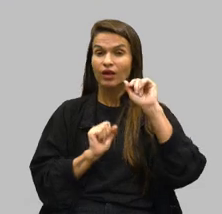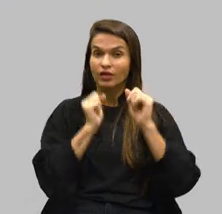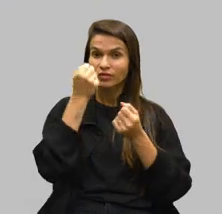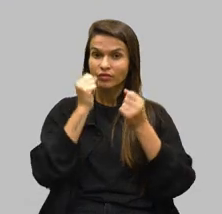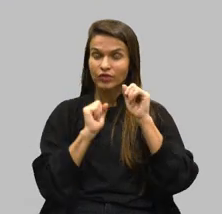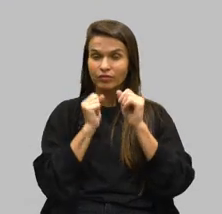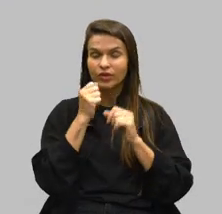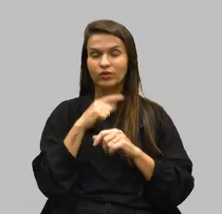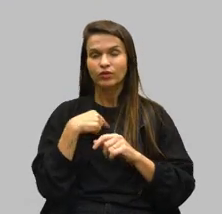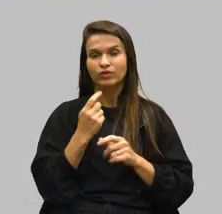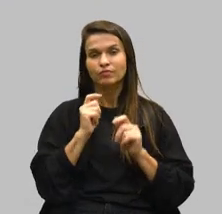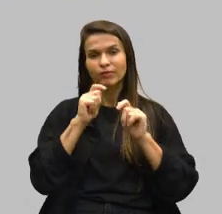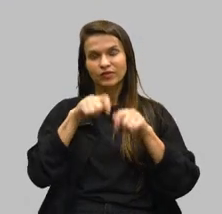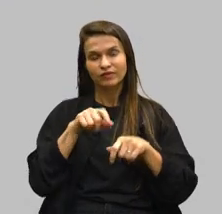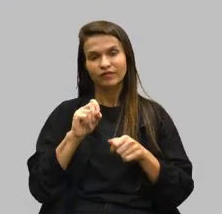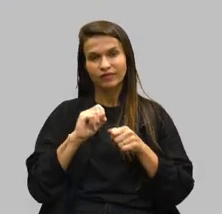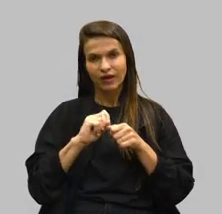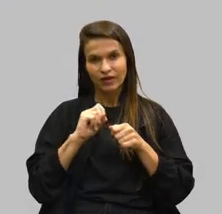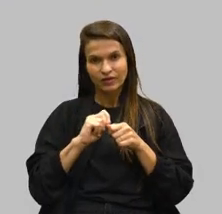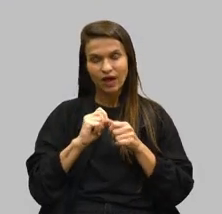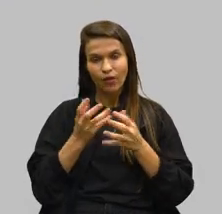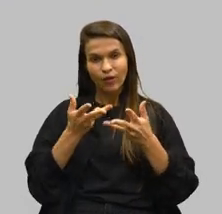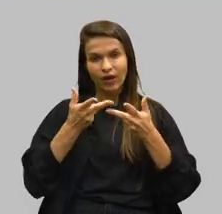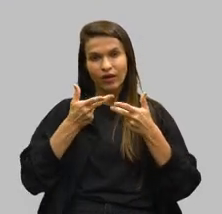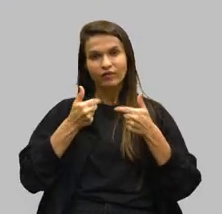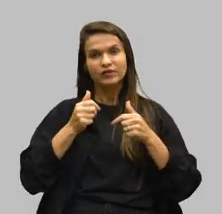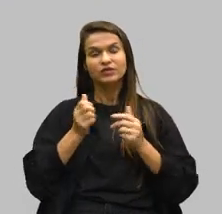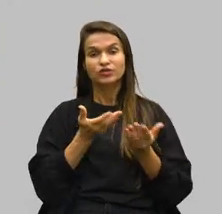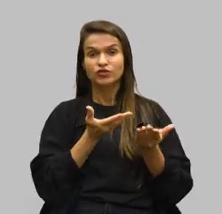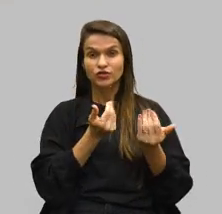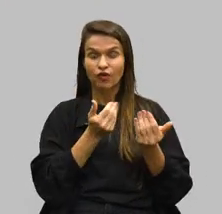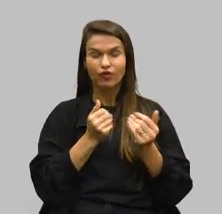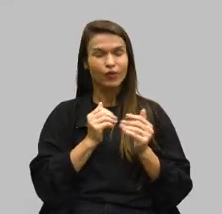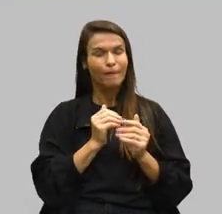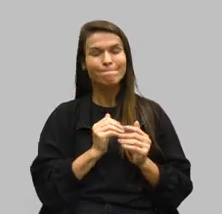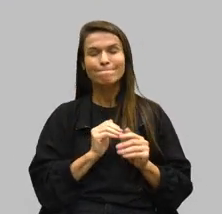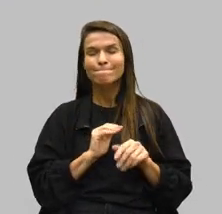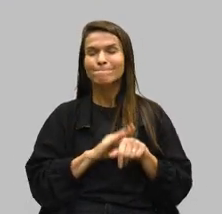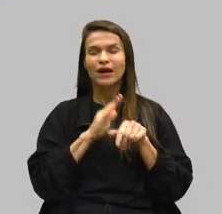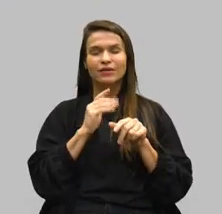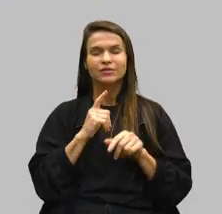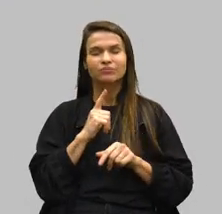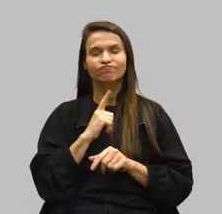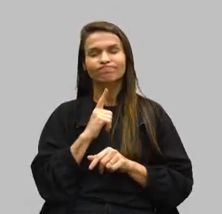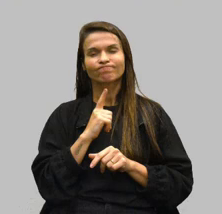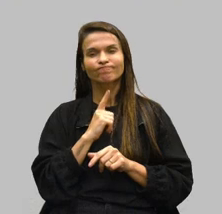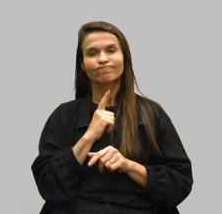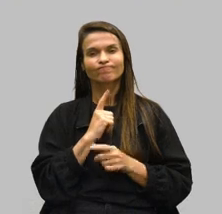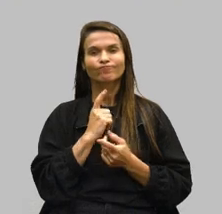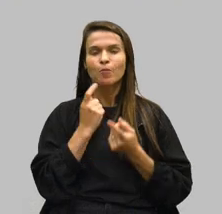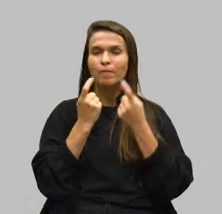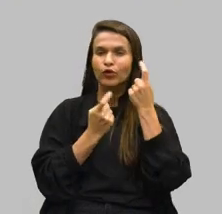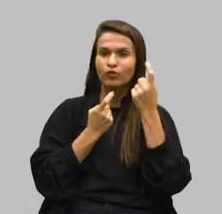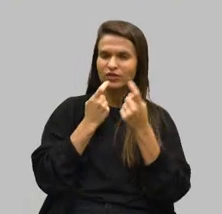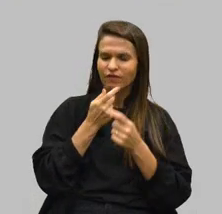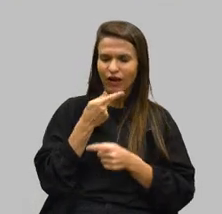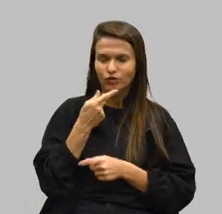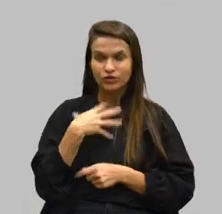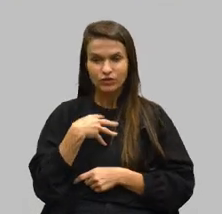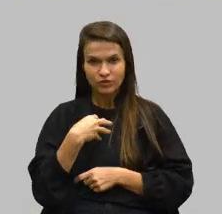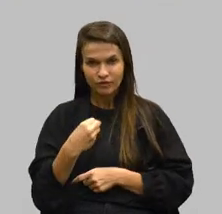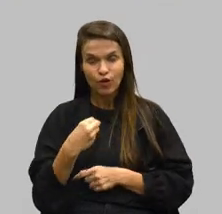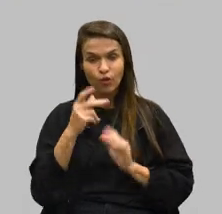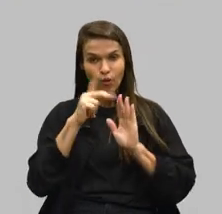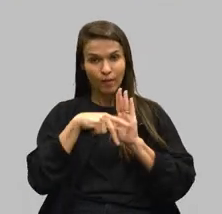para que nós possamos fazer eh a qualificação desses jovens mas o que mais me chama atenção en você fala dos seus filhos eh no